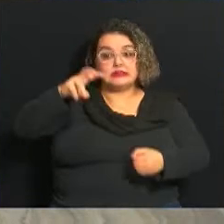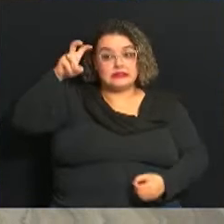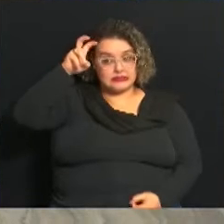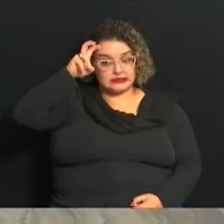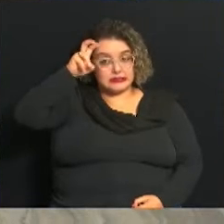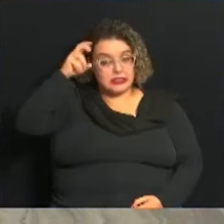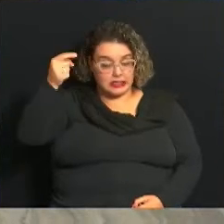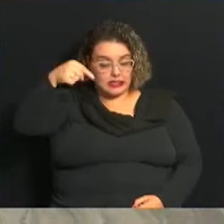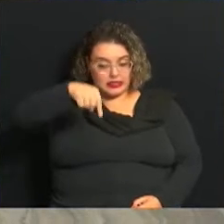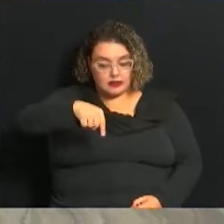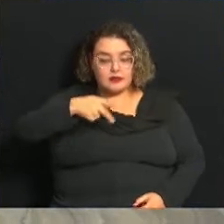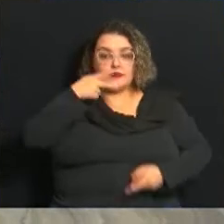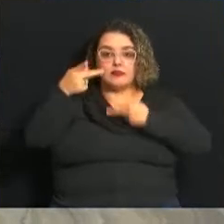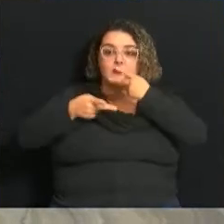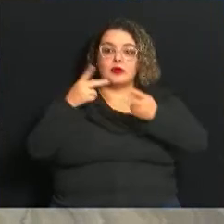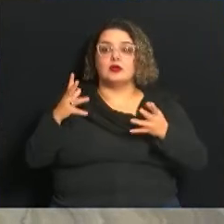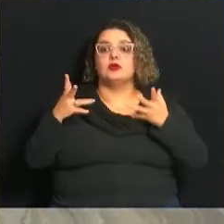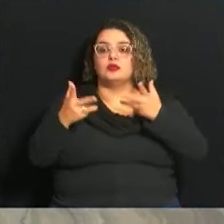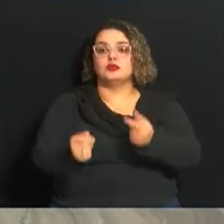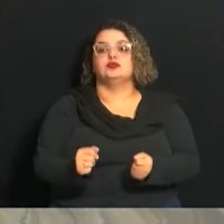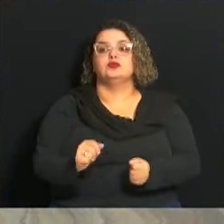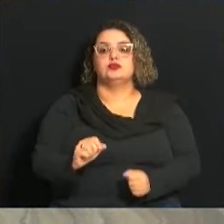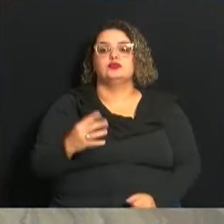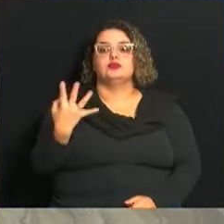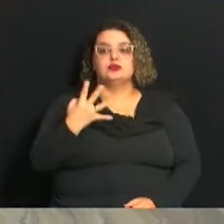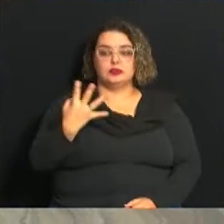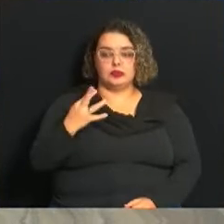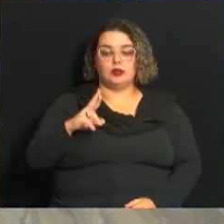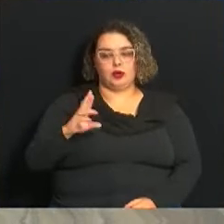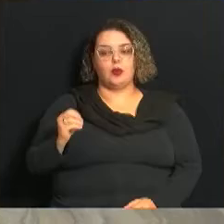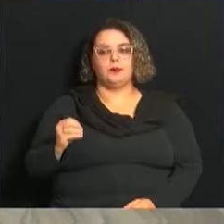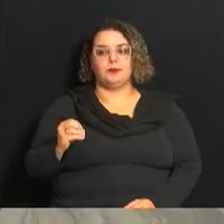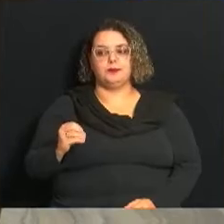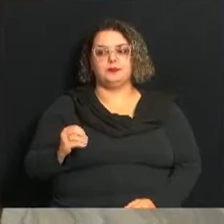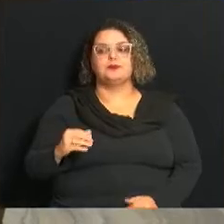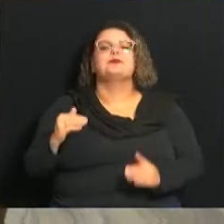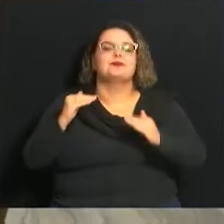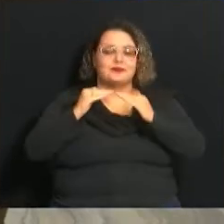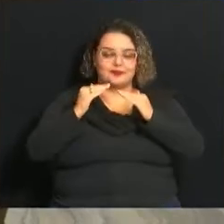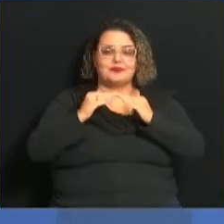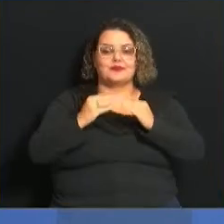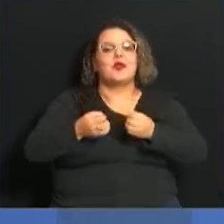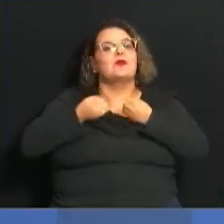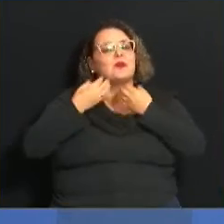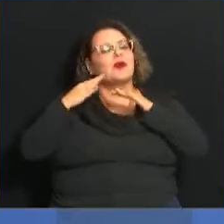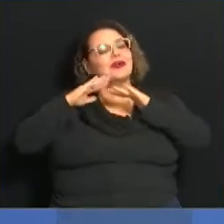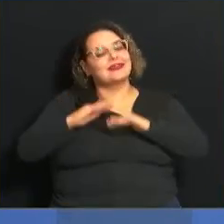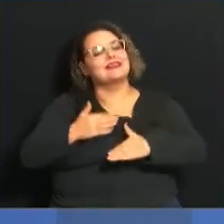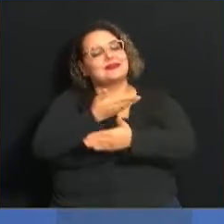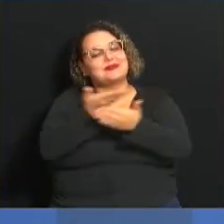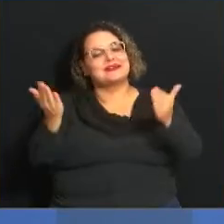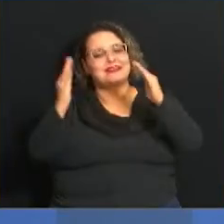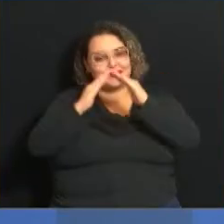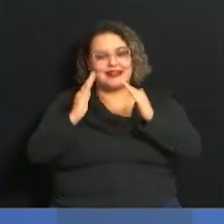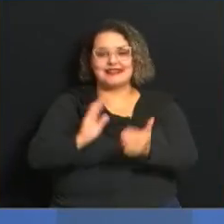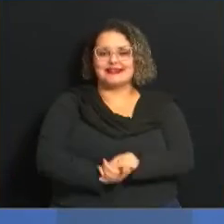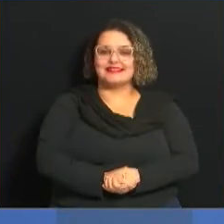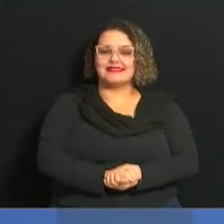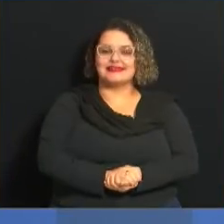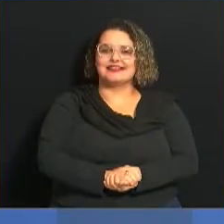quinta-feira, contando para a gente, então, como é que foi esta 4ª reunião ordinária. Combinado? Uma boa tarde para vocês de casa.